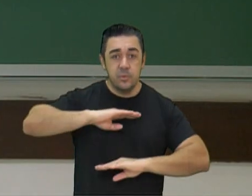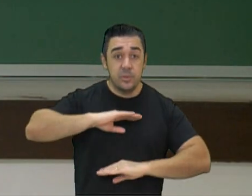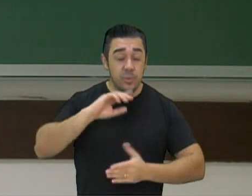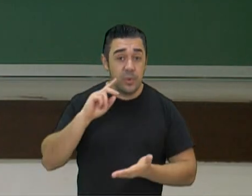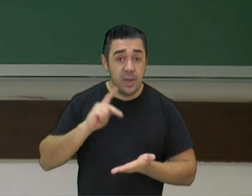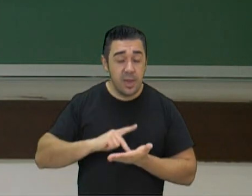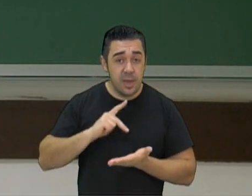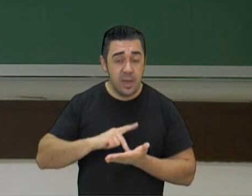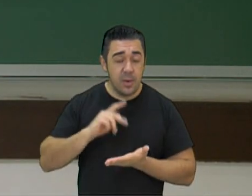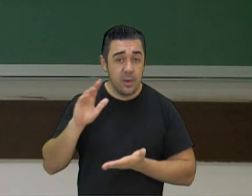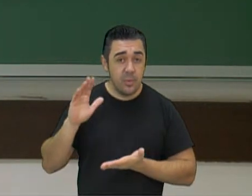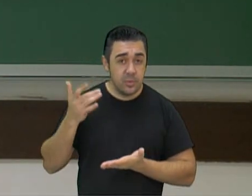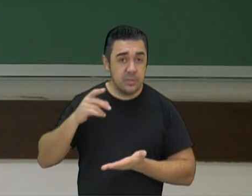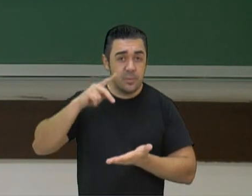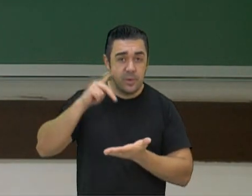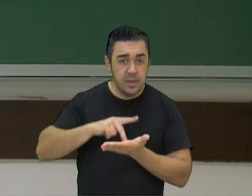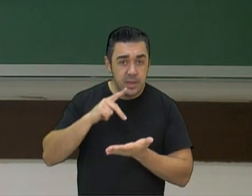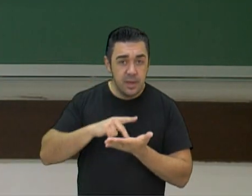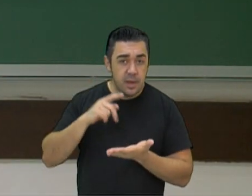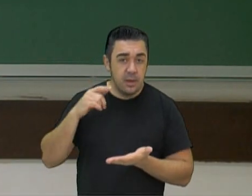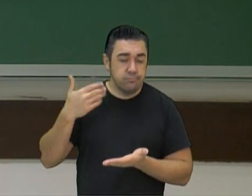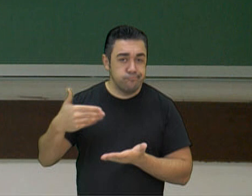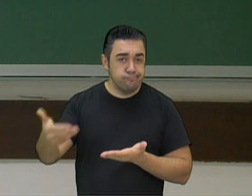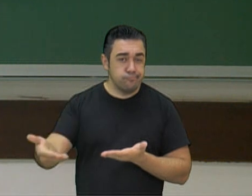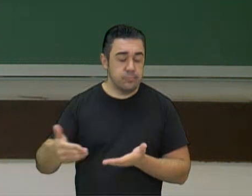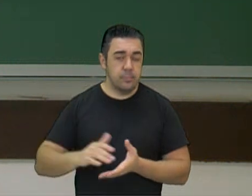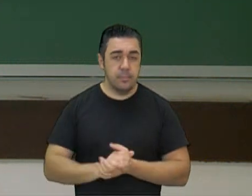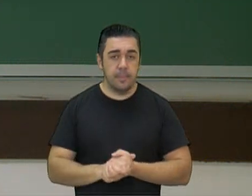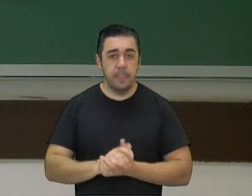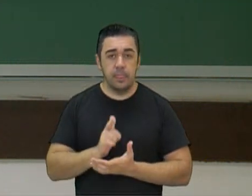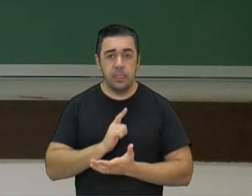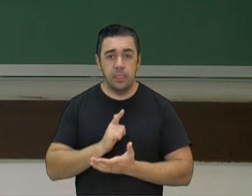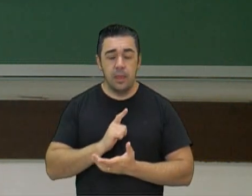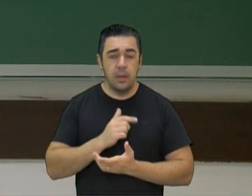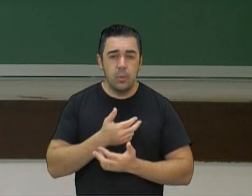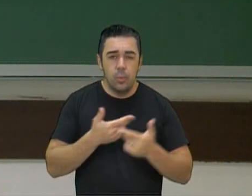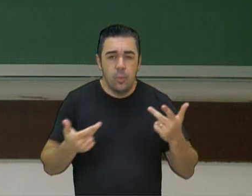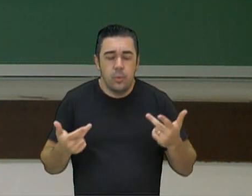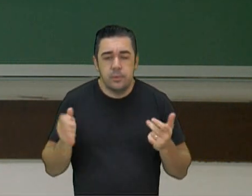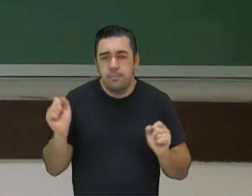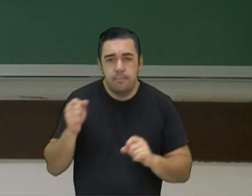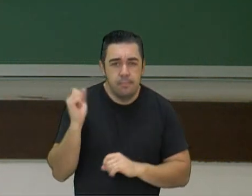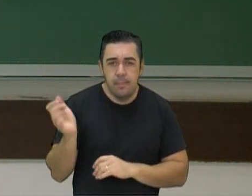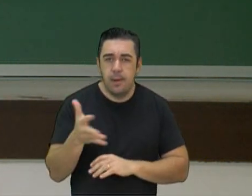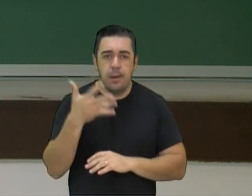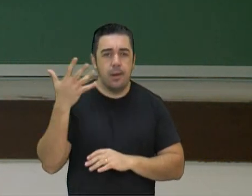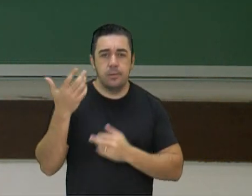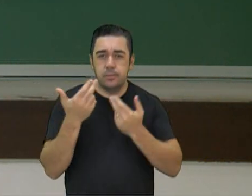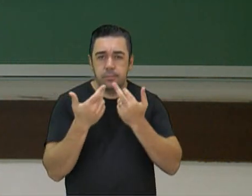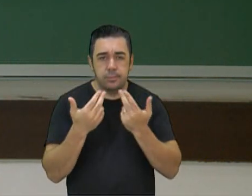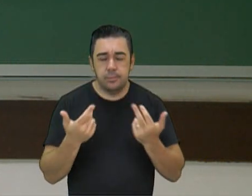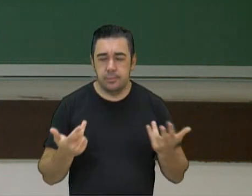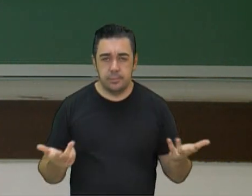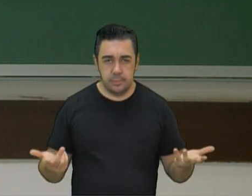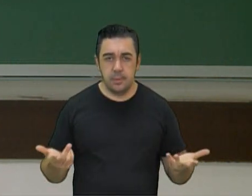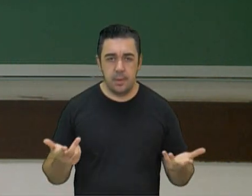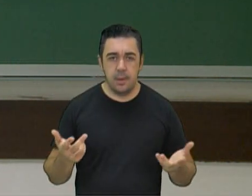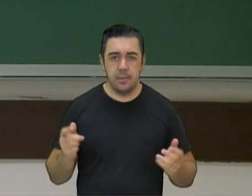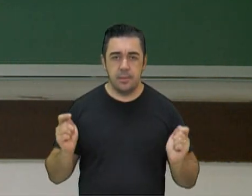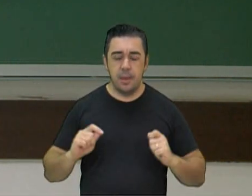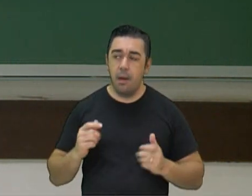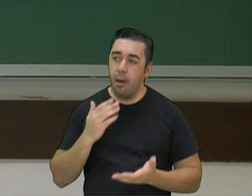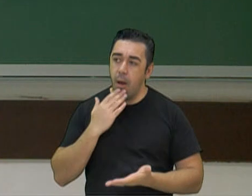real de acontecimentos reais do dia a dia, né? Traz alguns elementos ali mais mágicos, assim, né? Para provocar